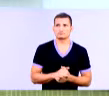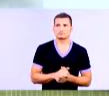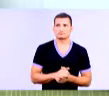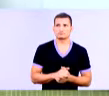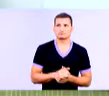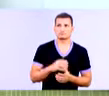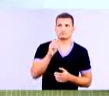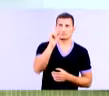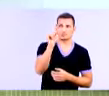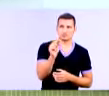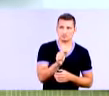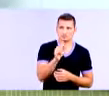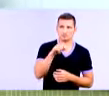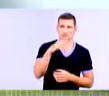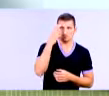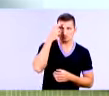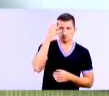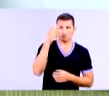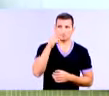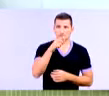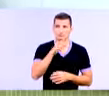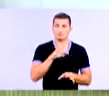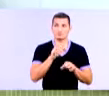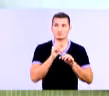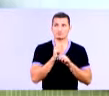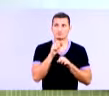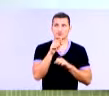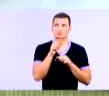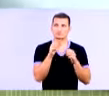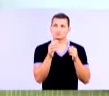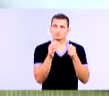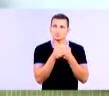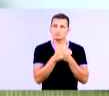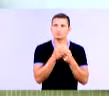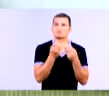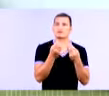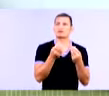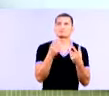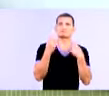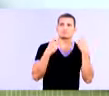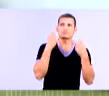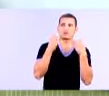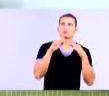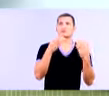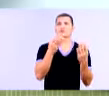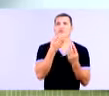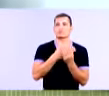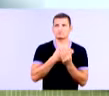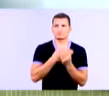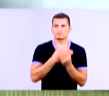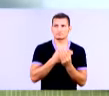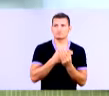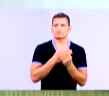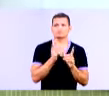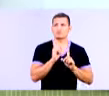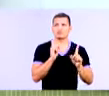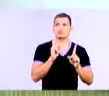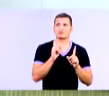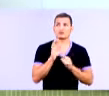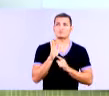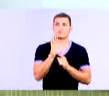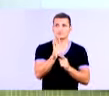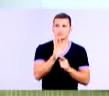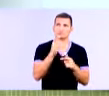O Eclipse ele é tão inteligente que ele abstrai isso para você, ele esconde isso para você. Para que se preocupar com qual arquivo, com qual... Não, a gente está